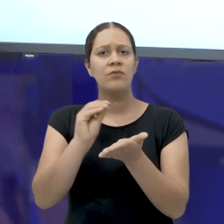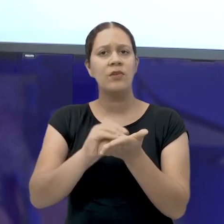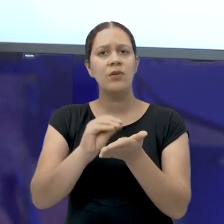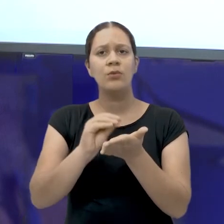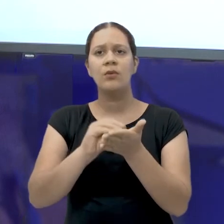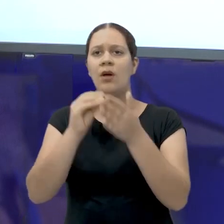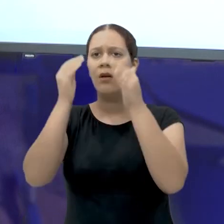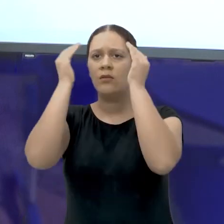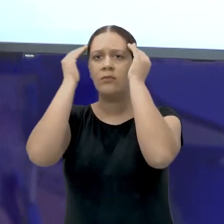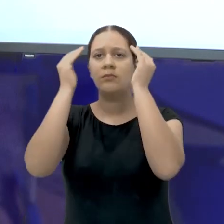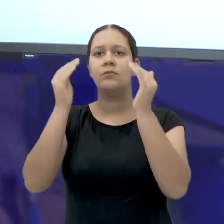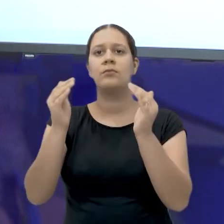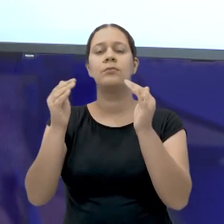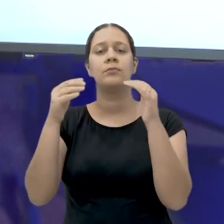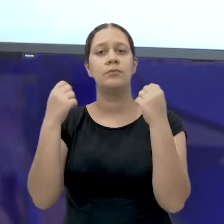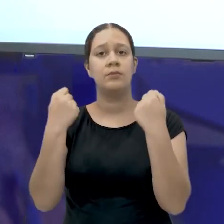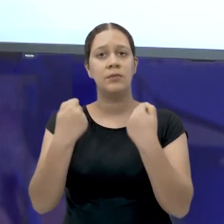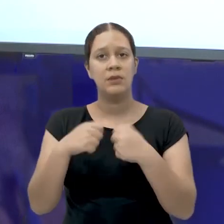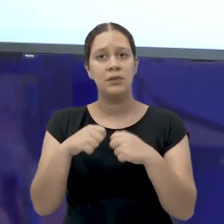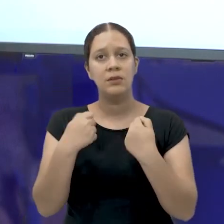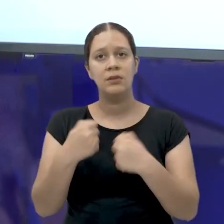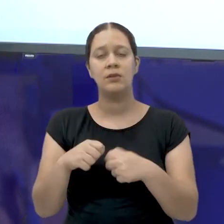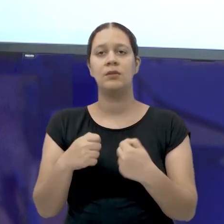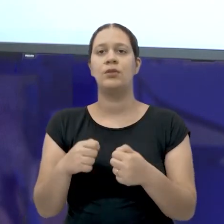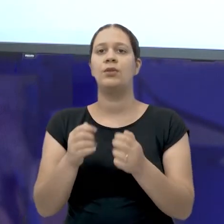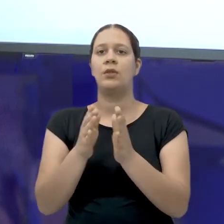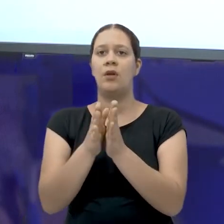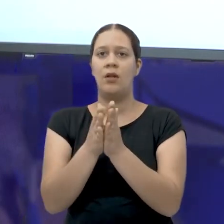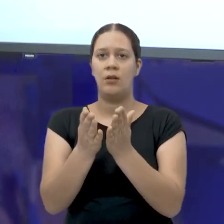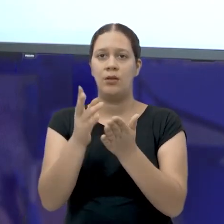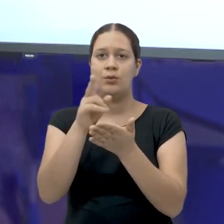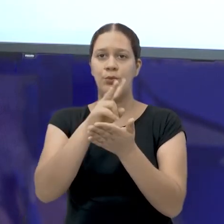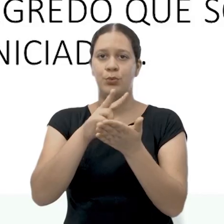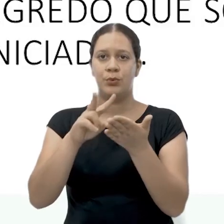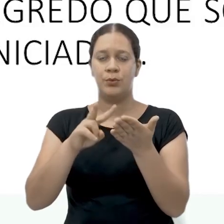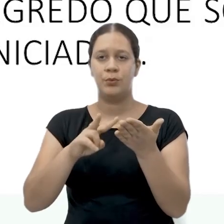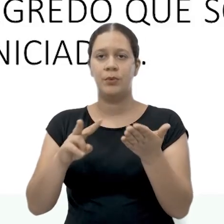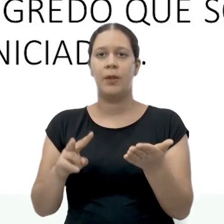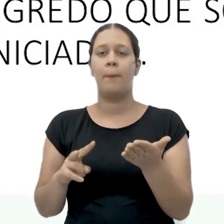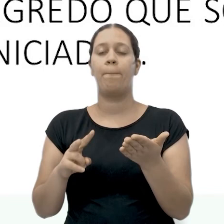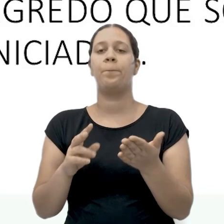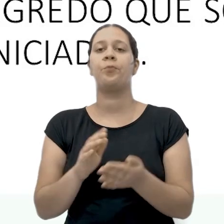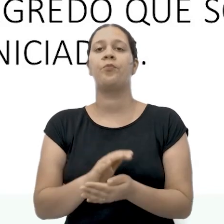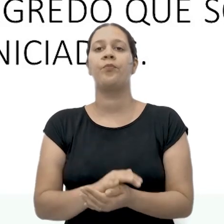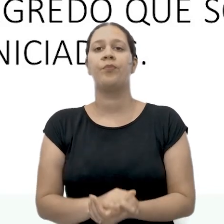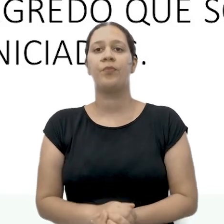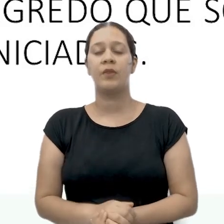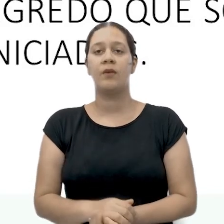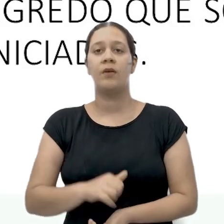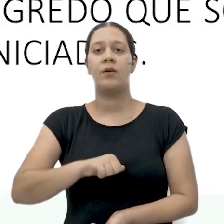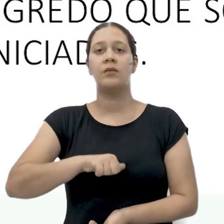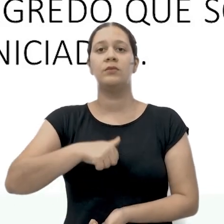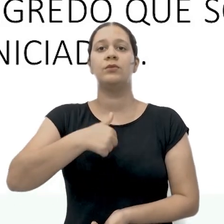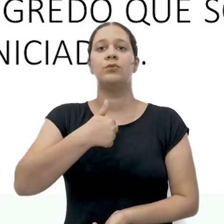outros são sagrados. Acompanha a leitura aí conosco. As atitudes